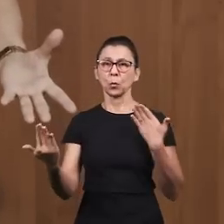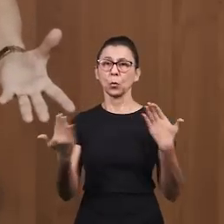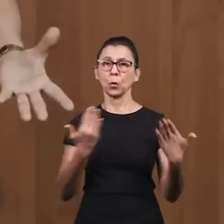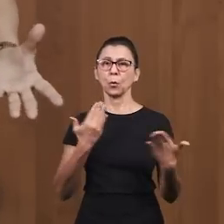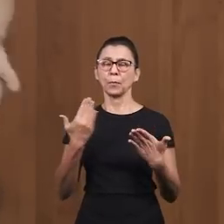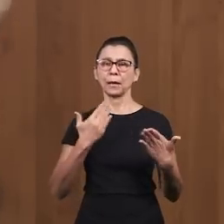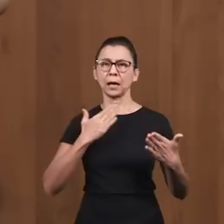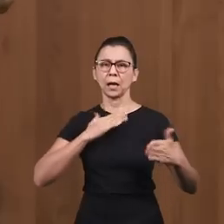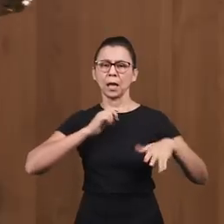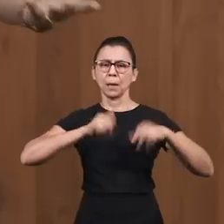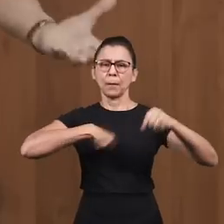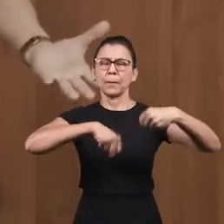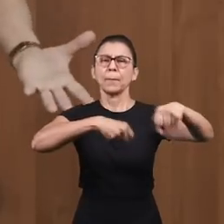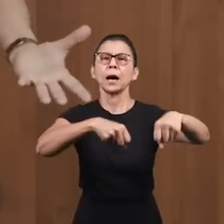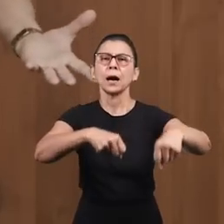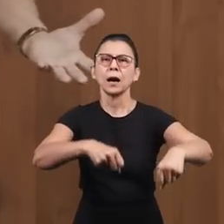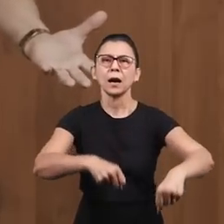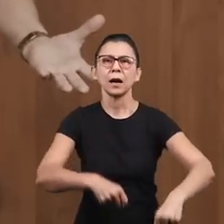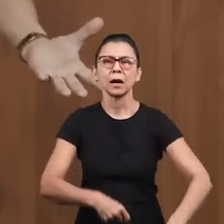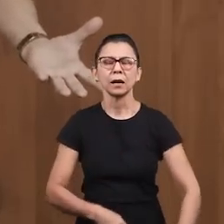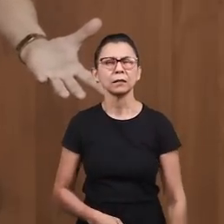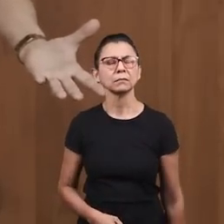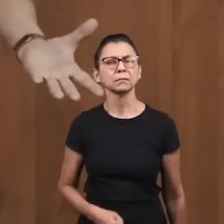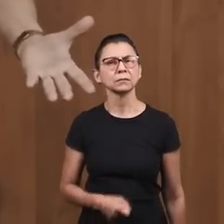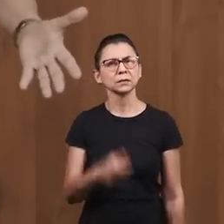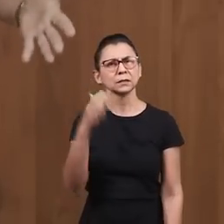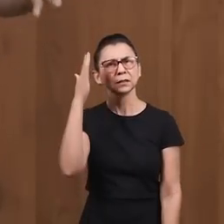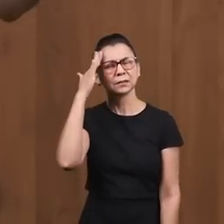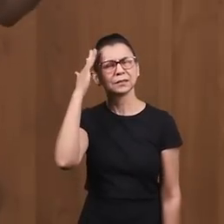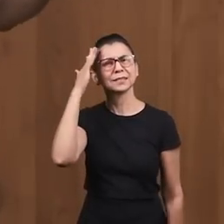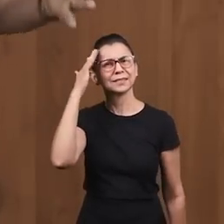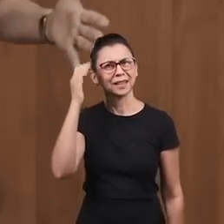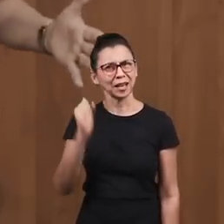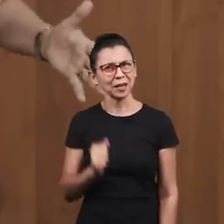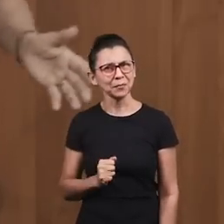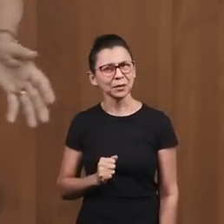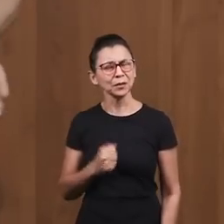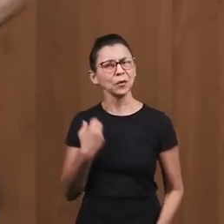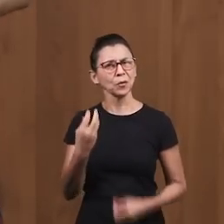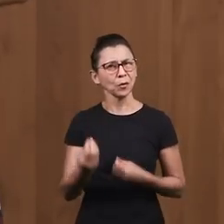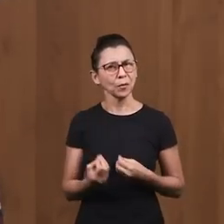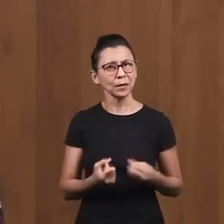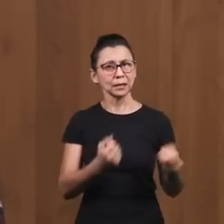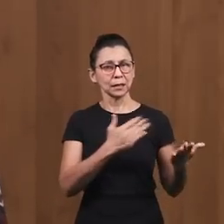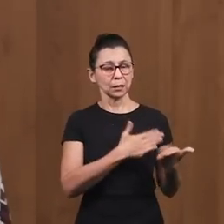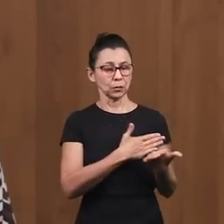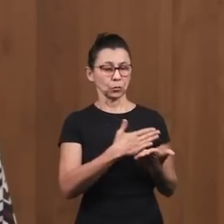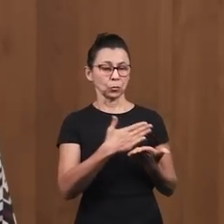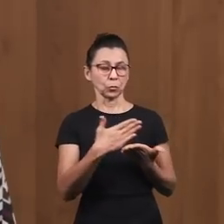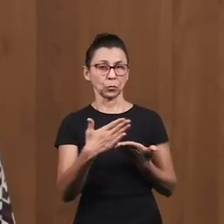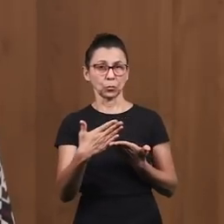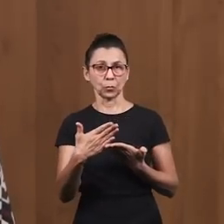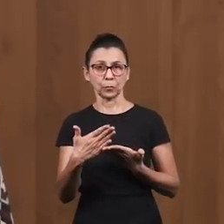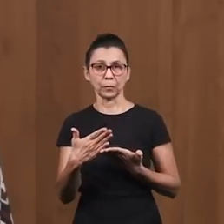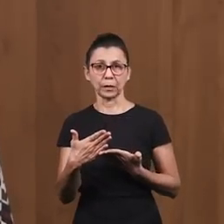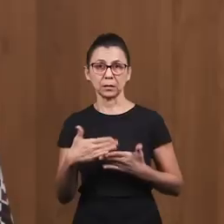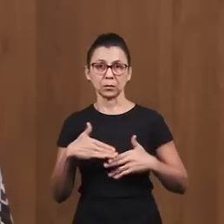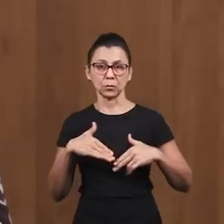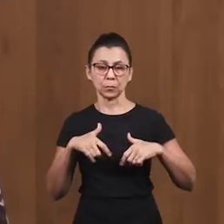corrida. Todos sabem o que é uma corrida. Ela tem um início e tem um